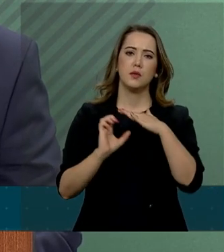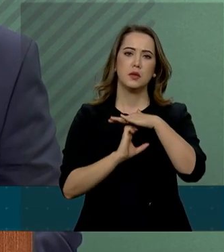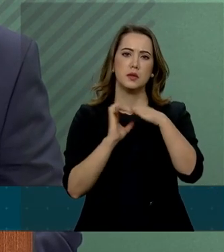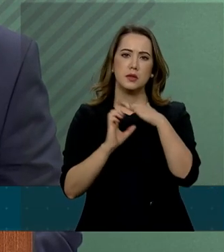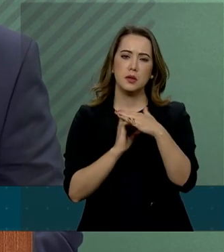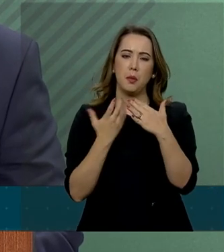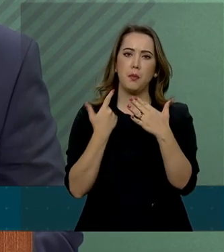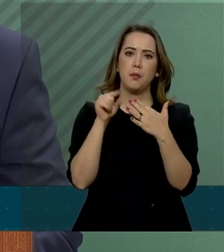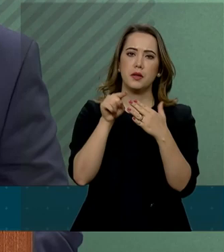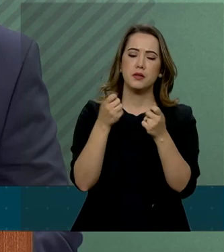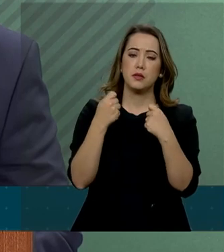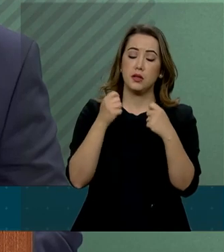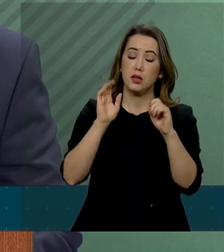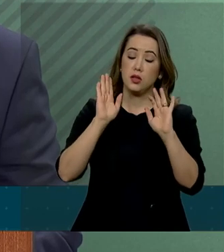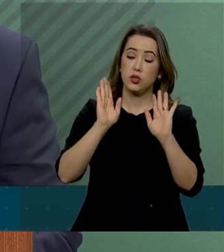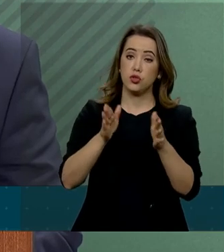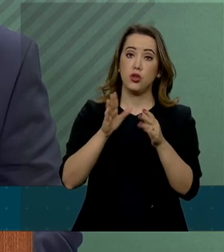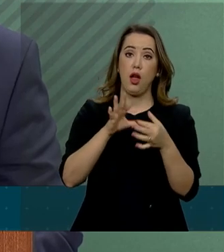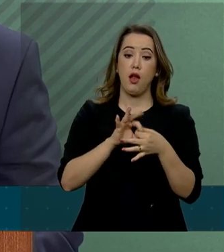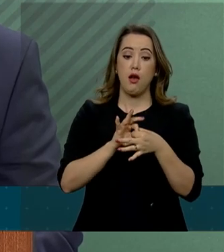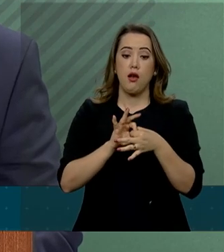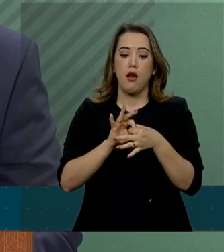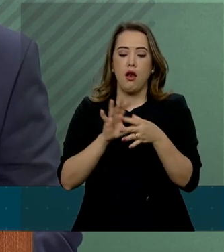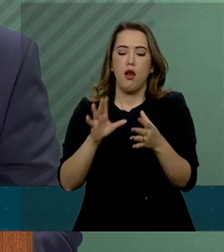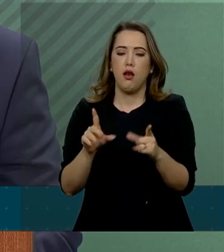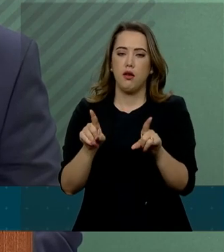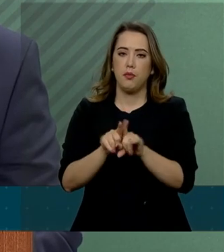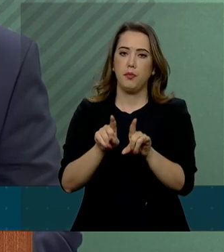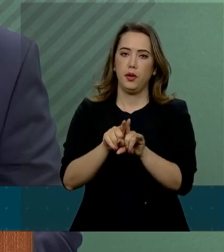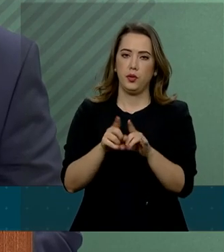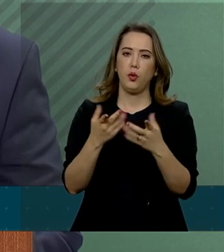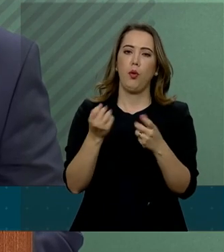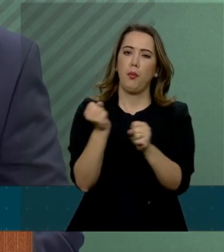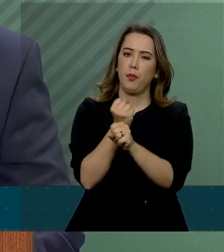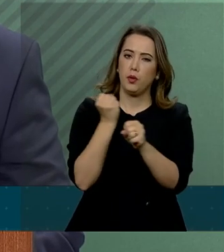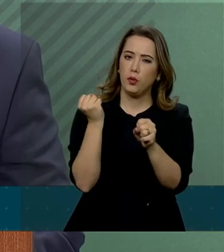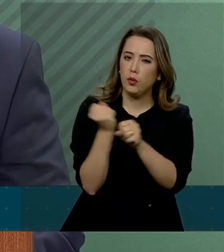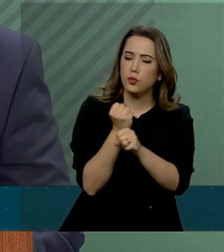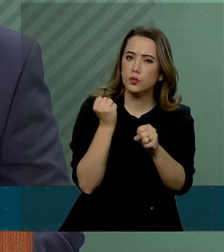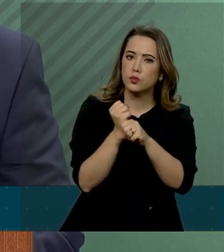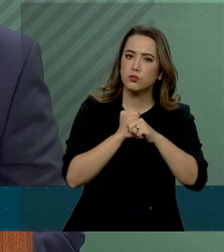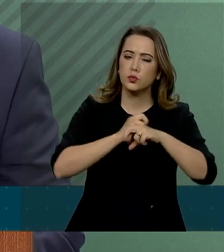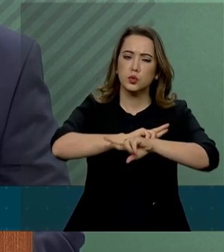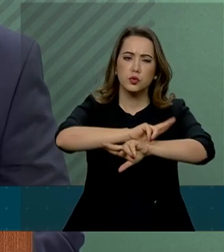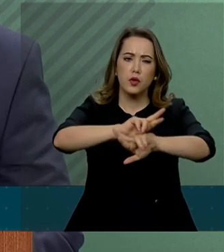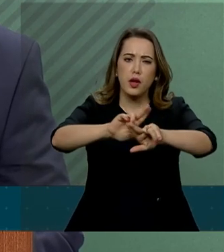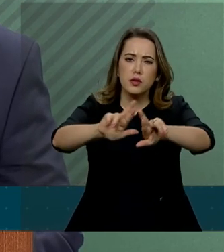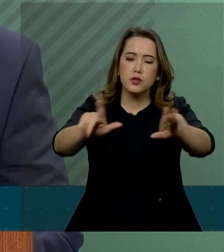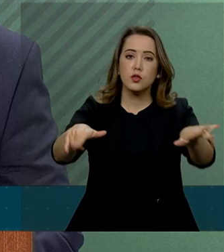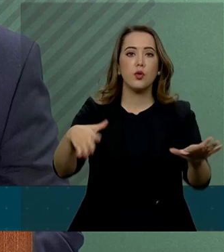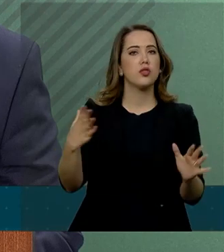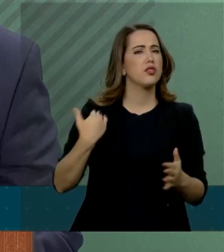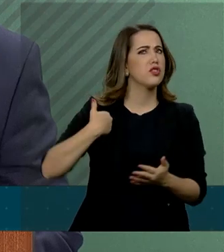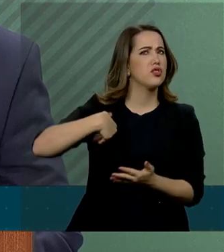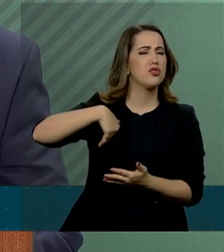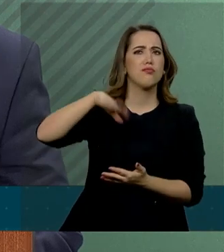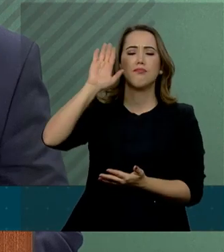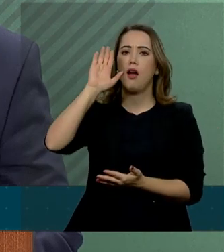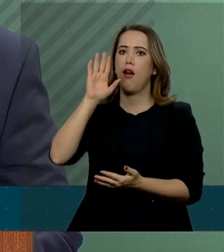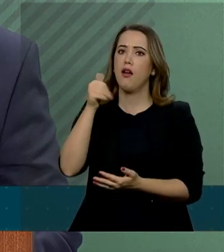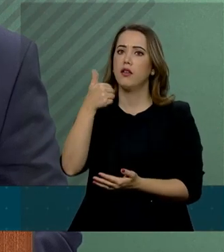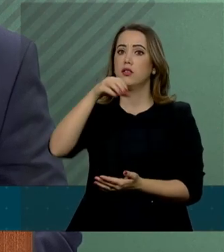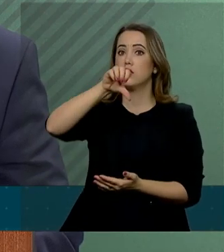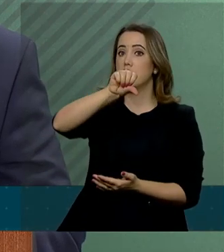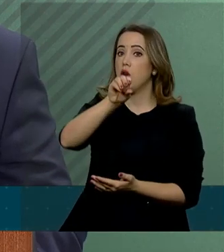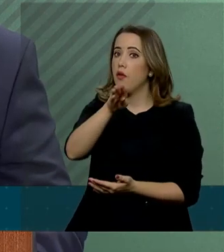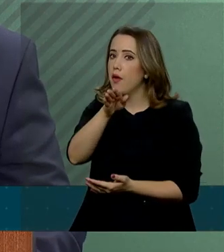desinvestimentos e concessões na área de infraestrutura que já somam 19 bilhões de